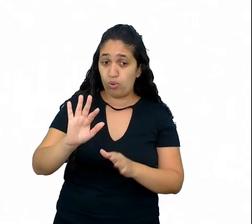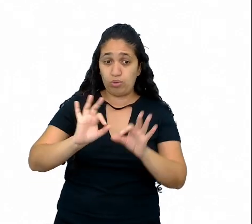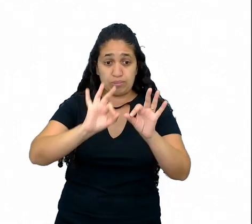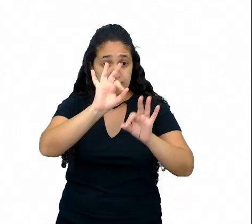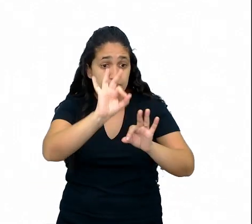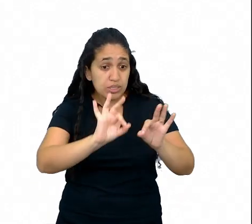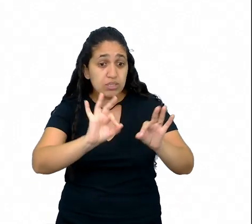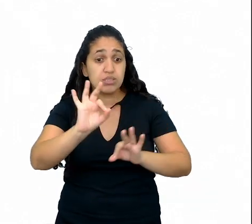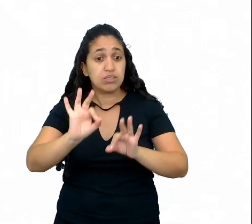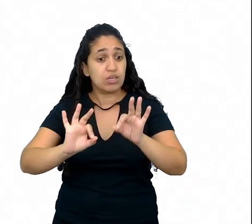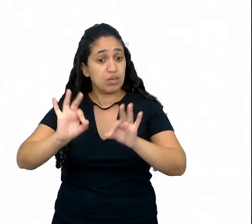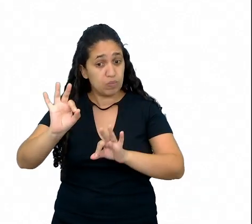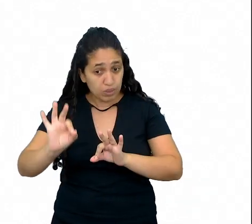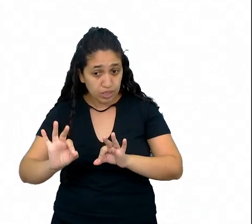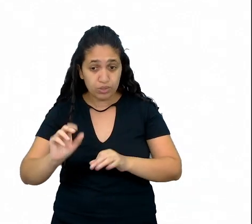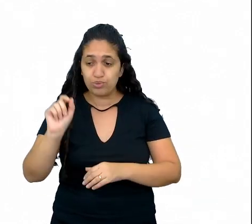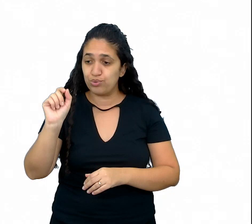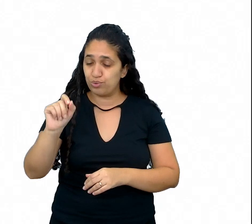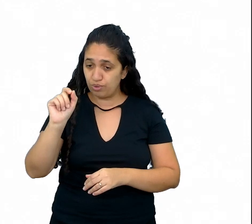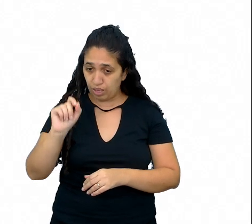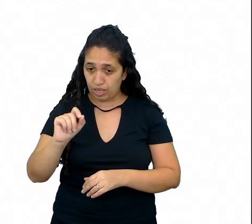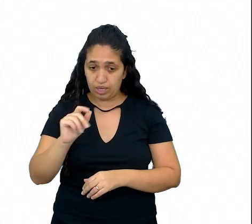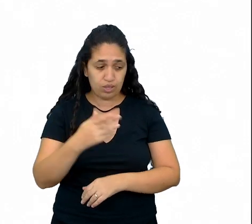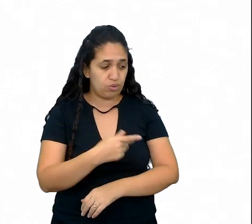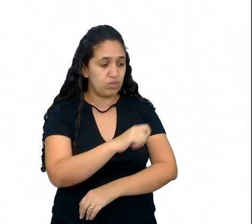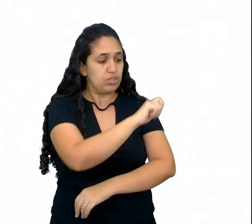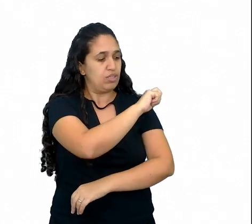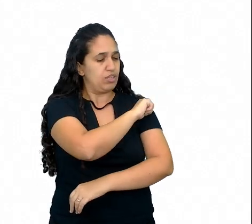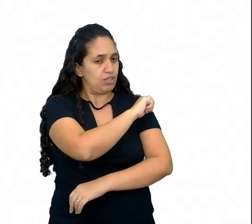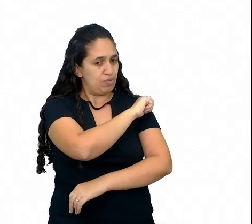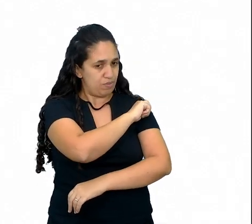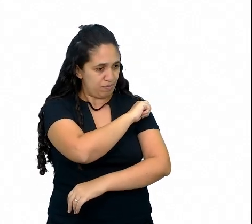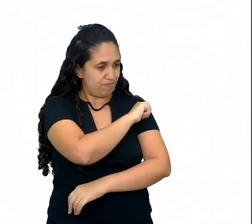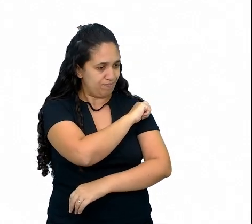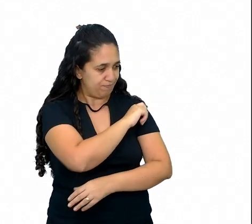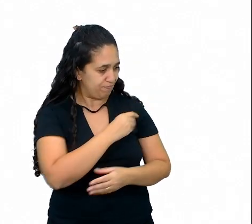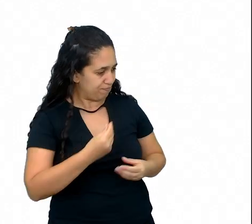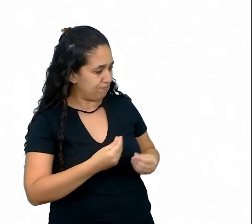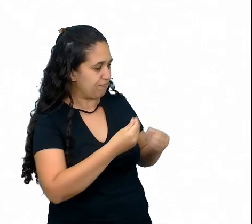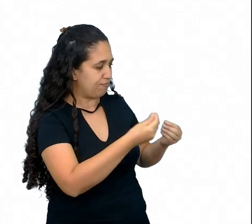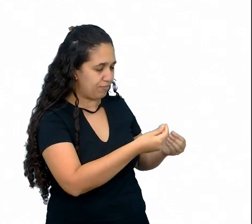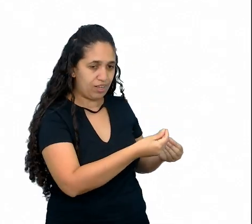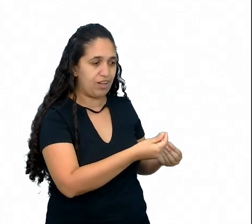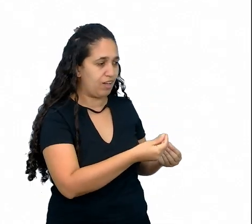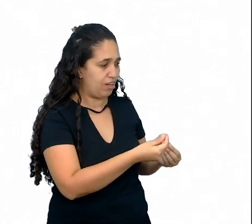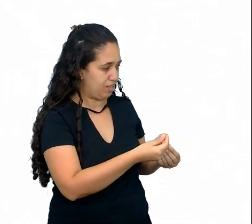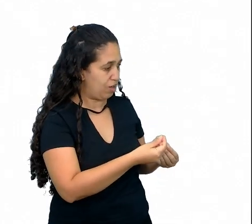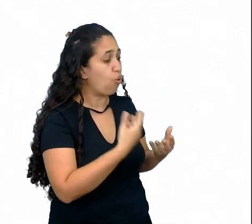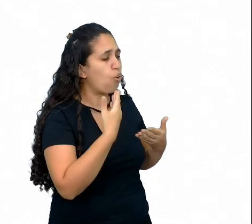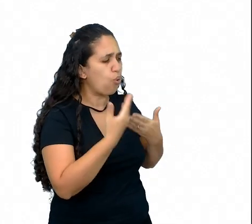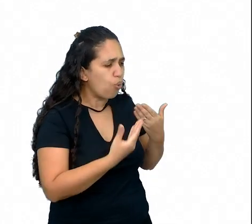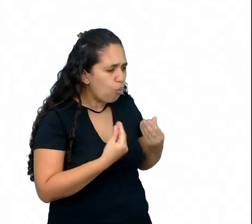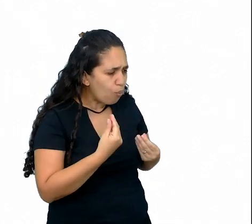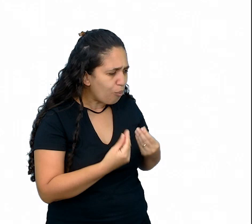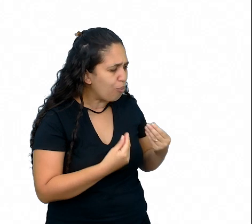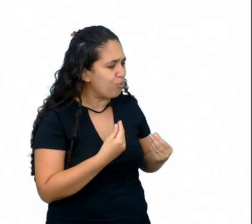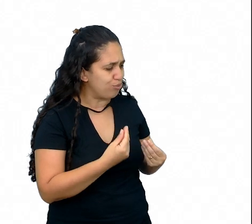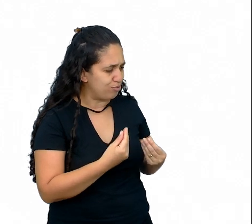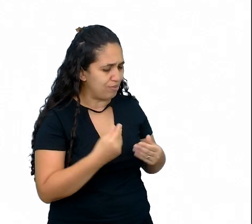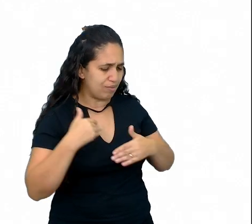é um momento que os estudantes, que aí que já leva ali para os estudantes e já é falado para eles de como que